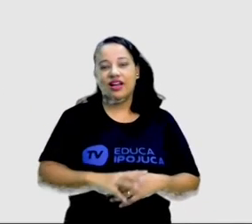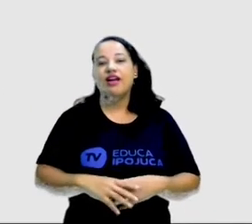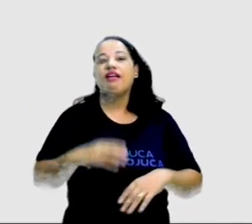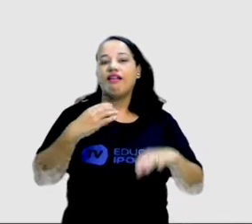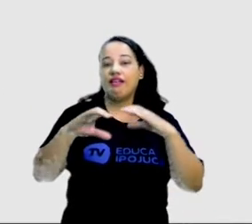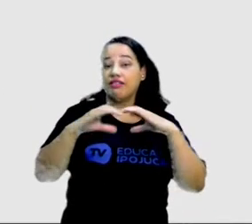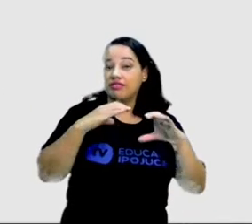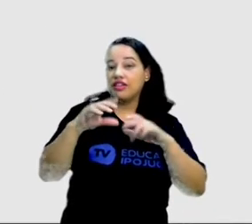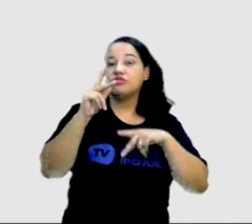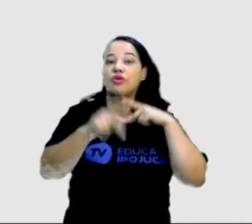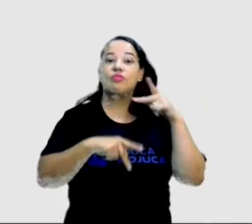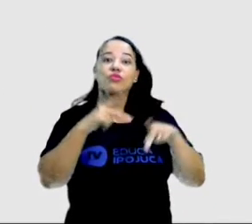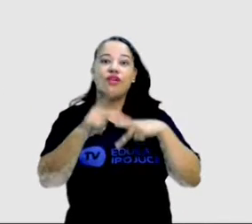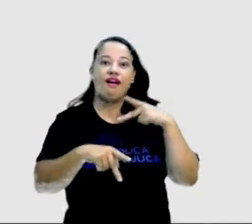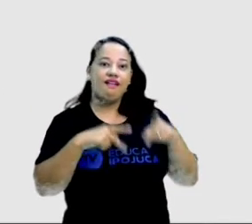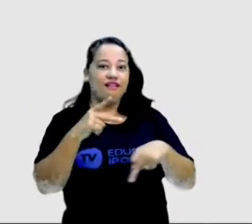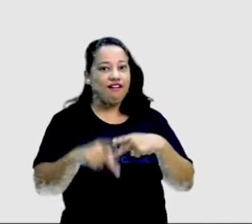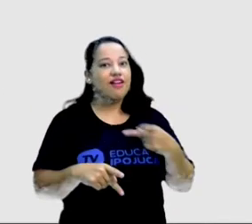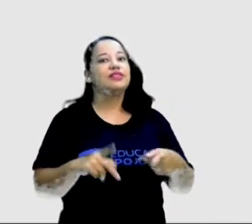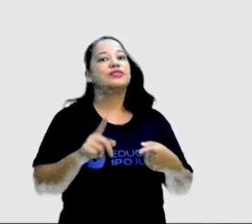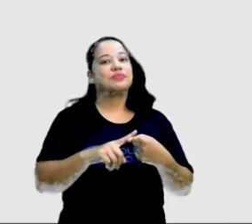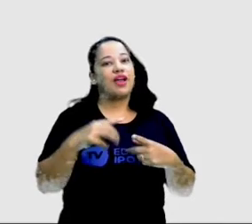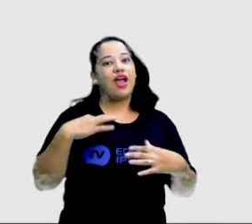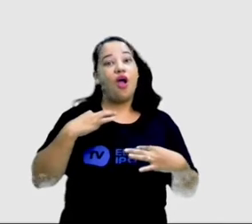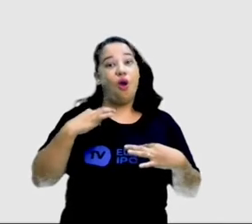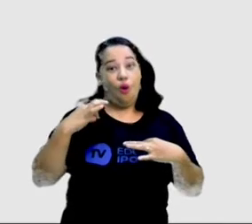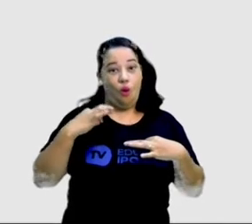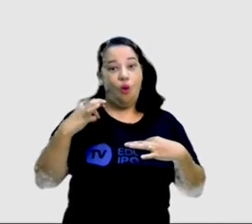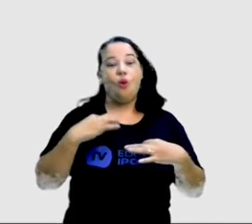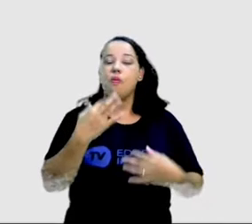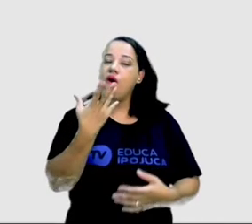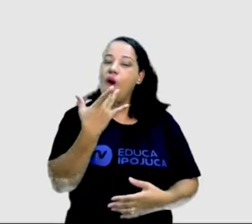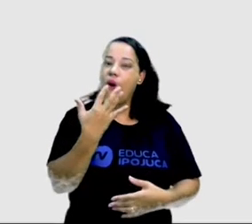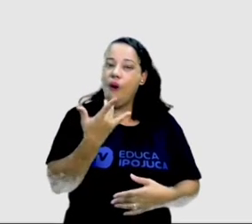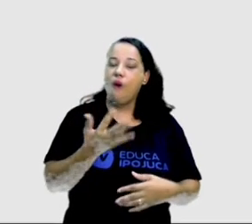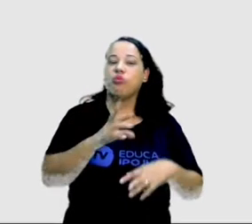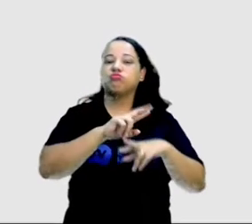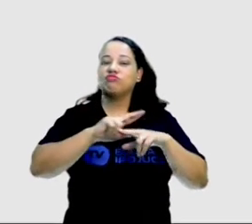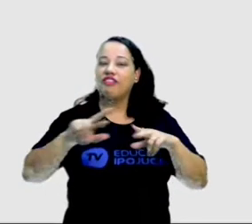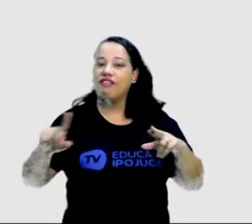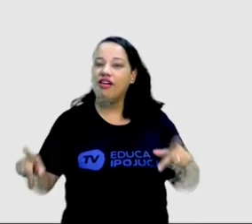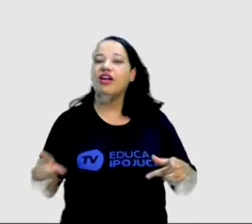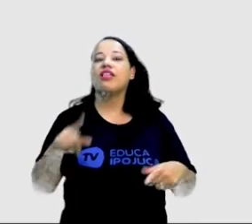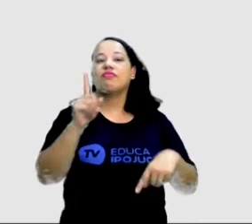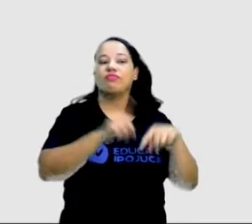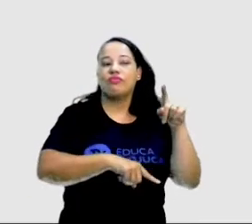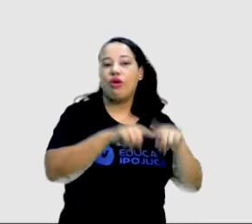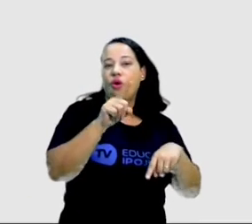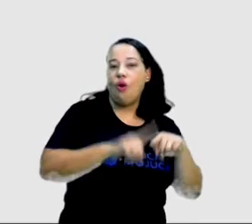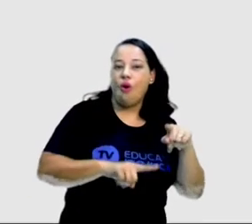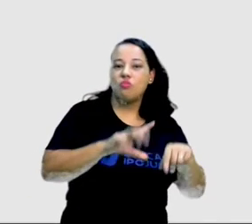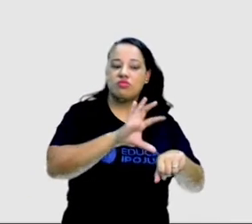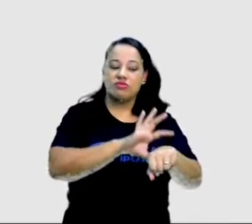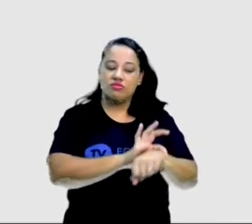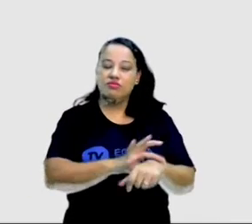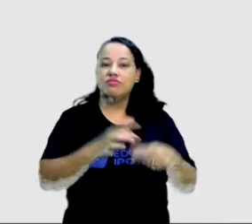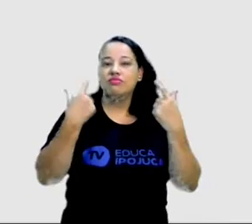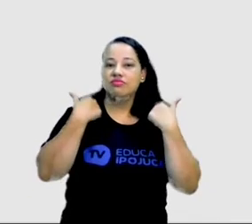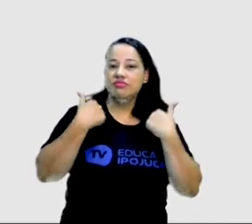cantigas populares e roupas com muitas cores e objetos também da